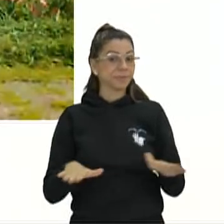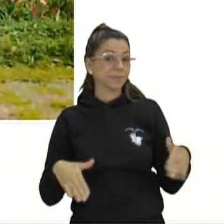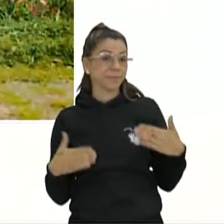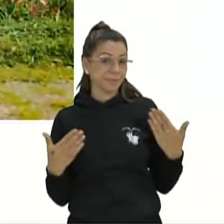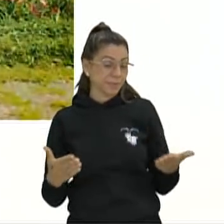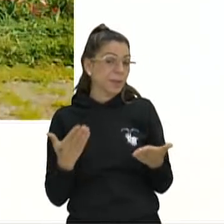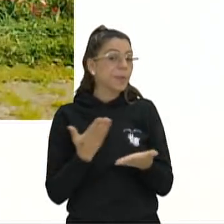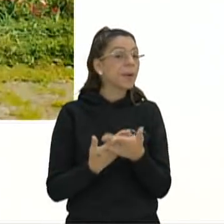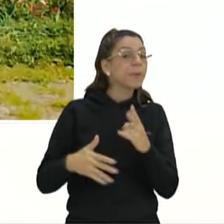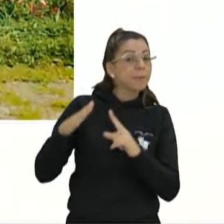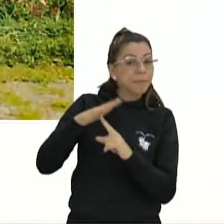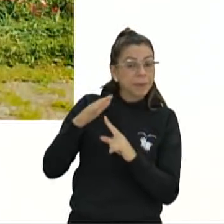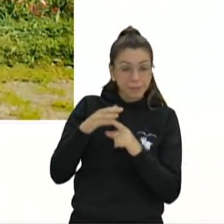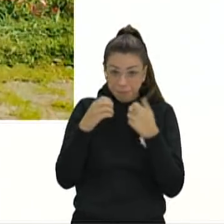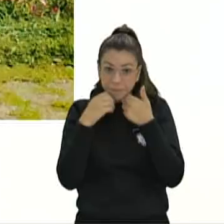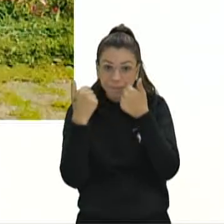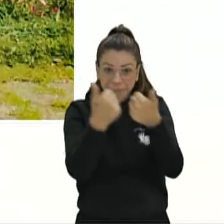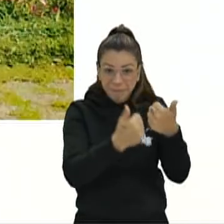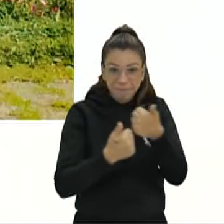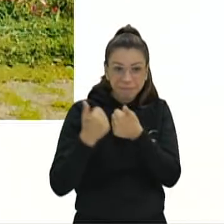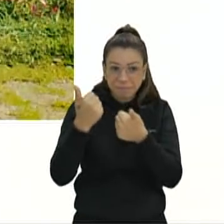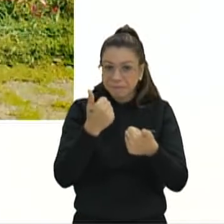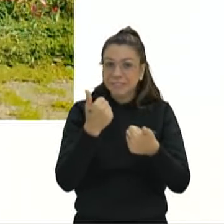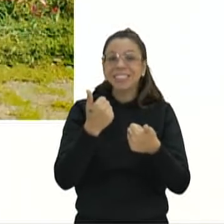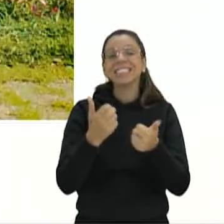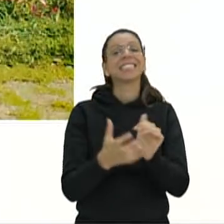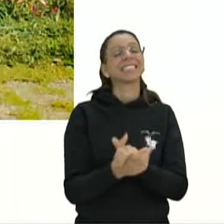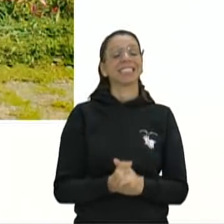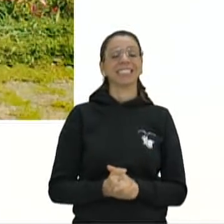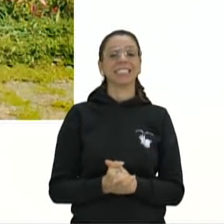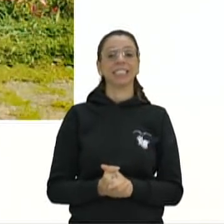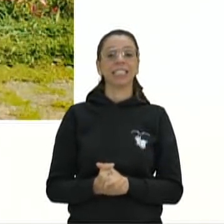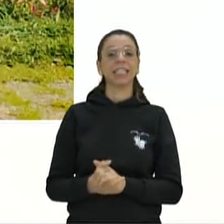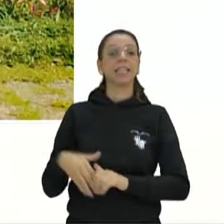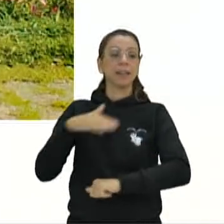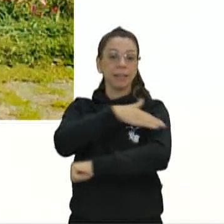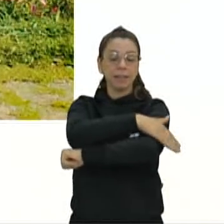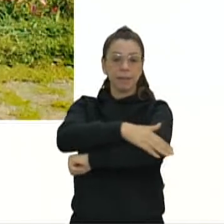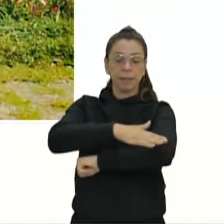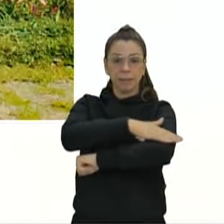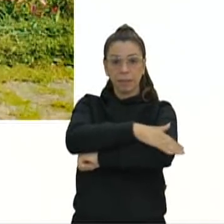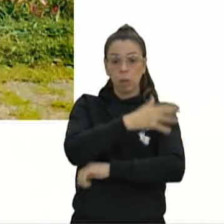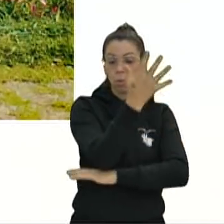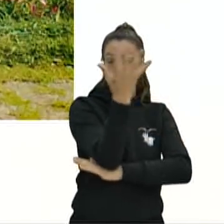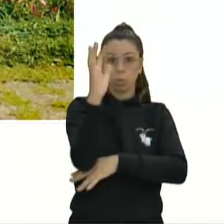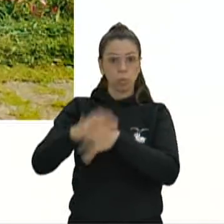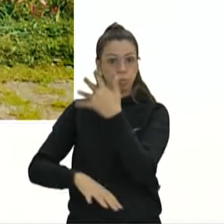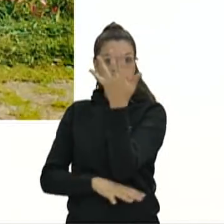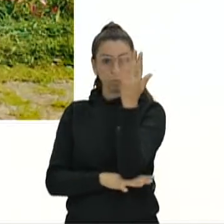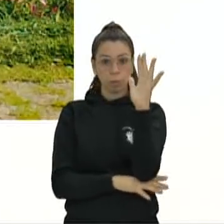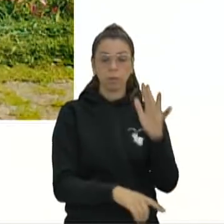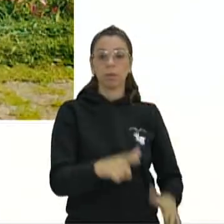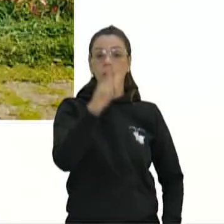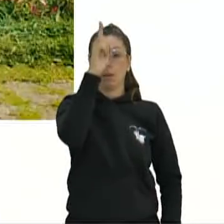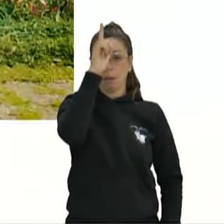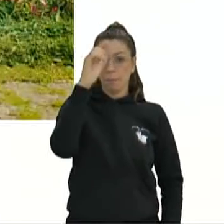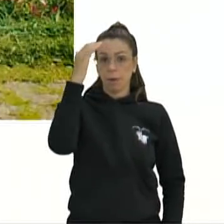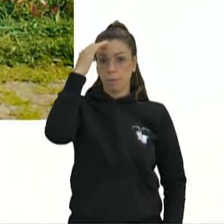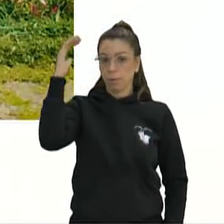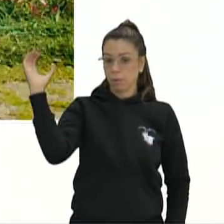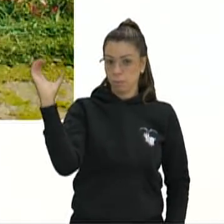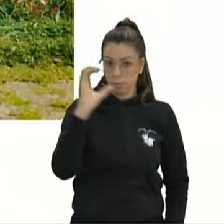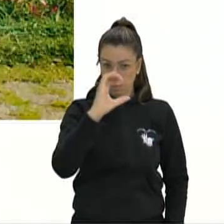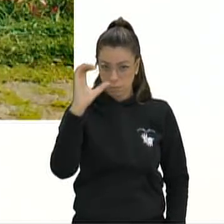E aí, pessoal do Aula Paraná, tudo certinho? Essa é a Praça do Bosque Alemão, em Curitiba.